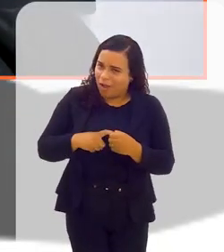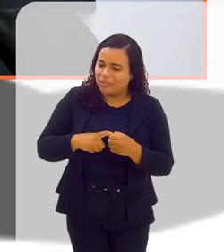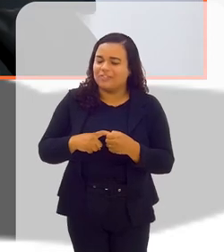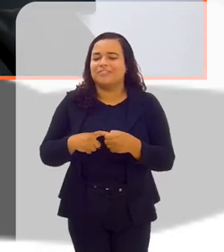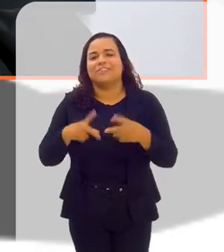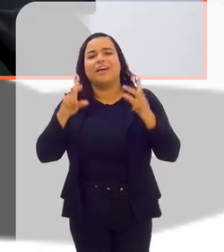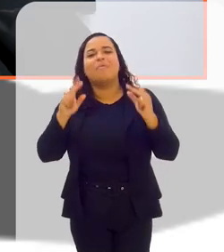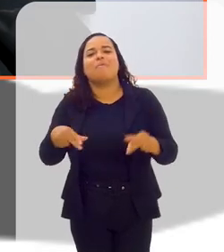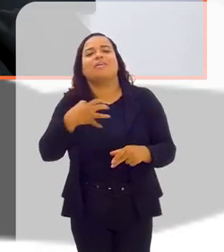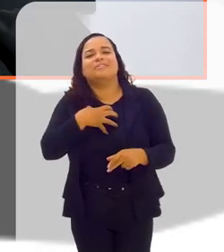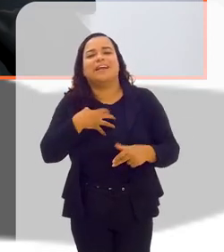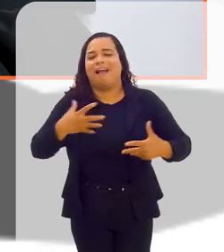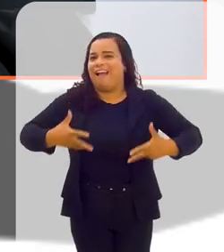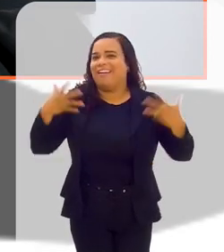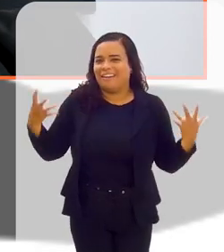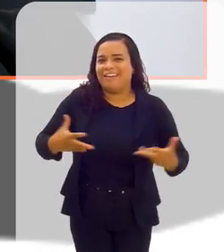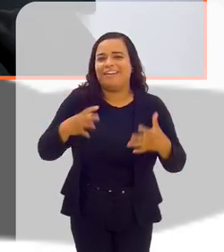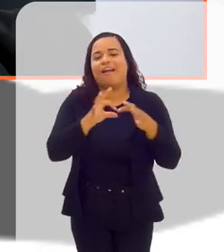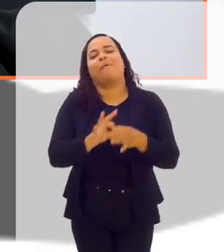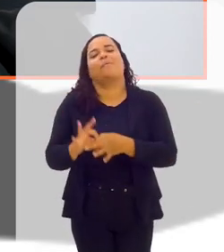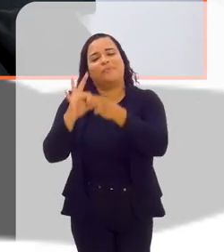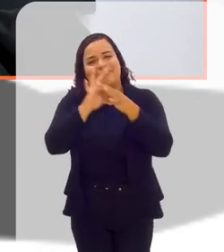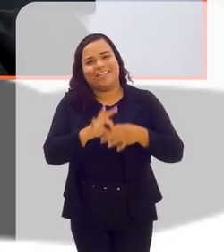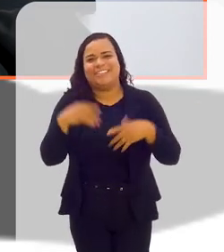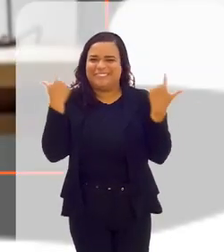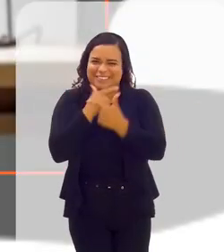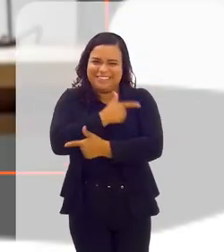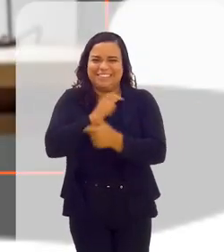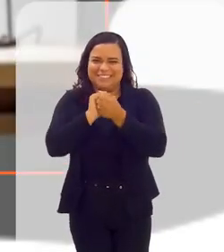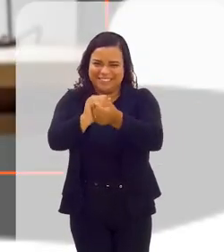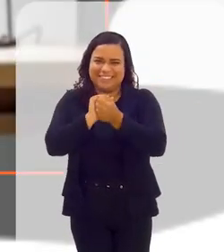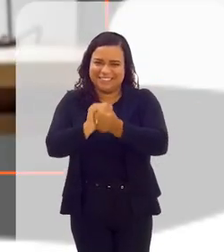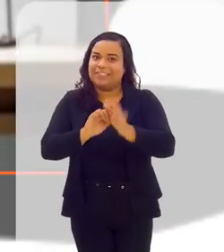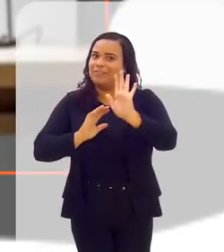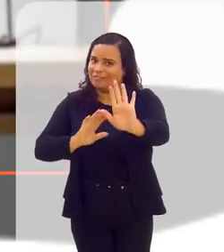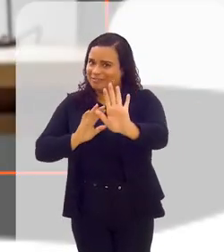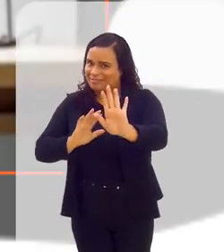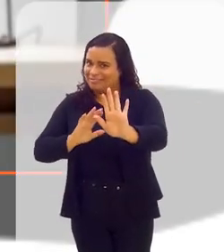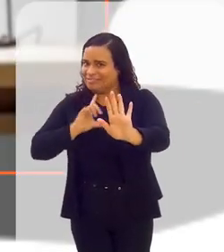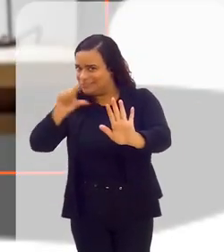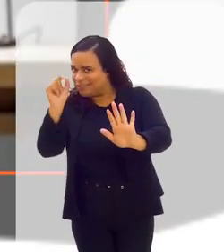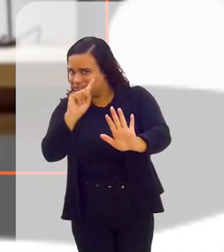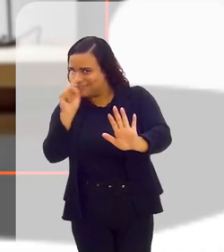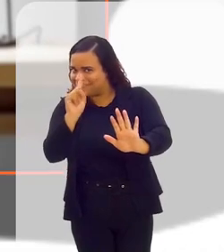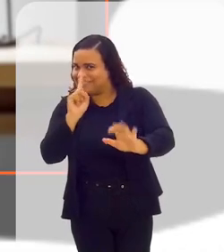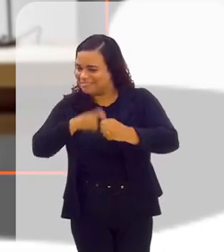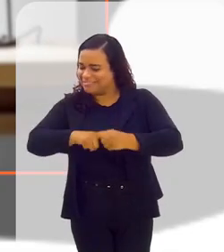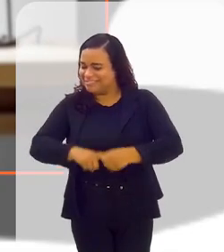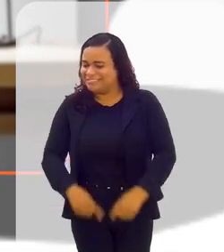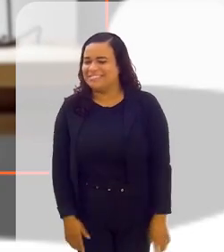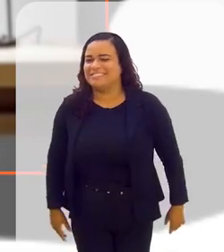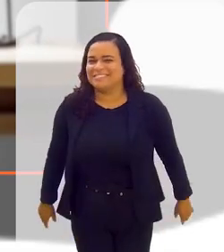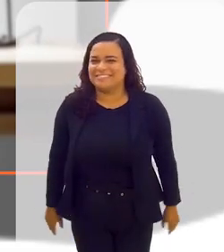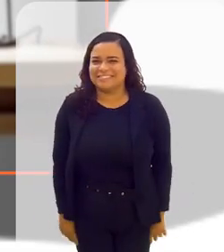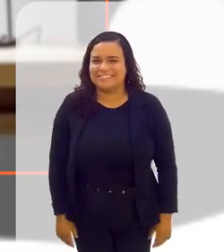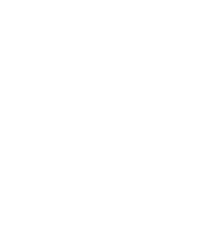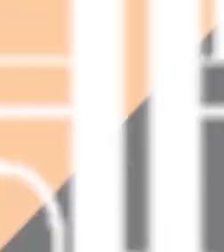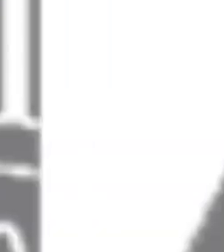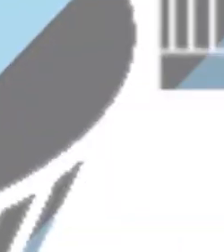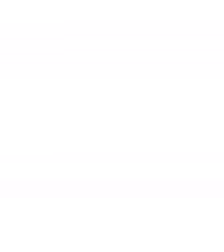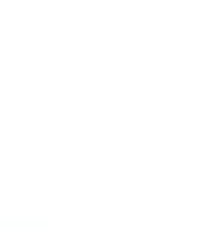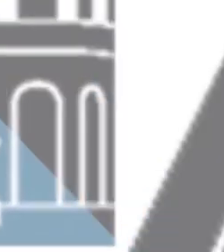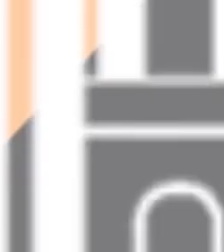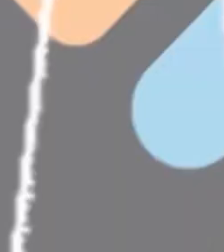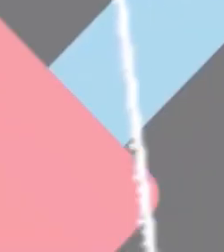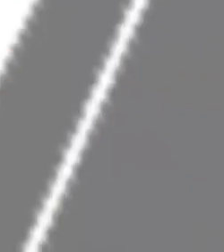e a gente volta já já nesse clima de alegria, de união e de gargalhada. A gente fica conosco e a gente já volta.